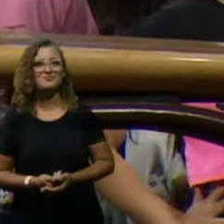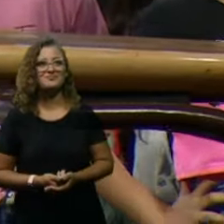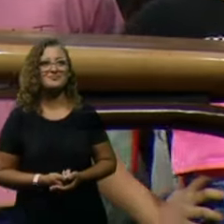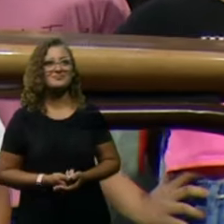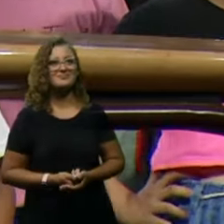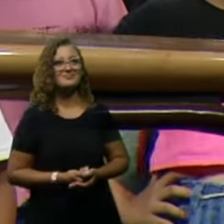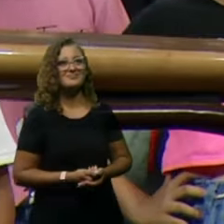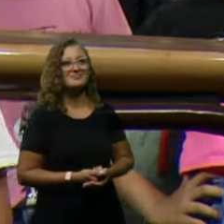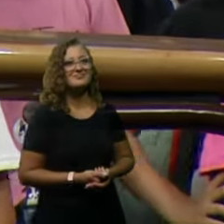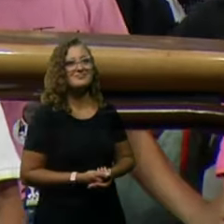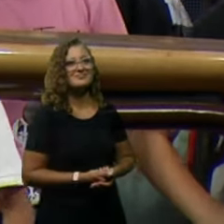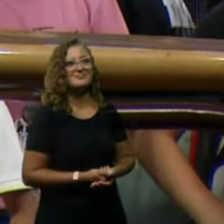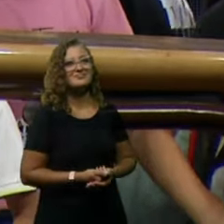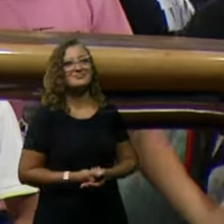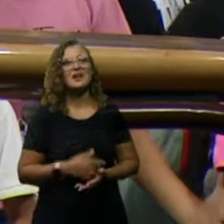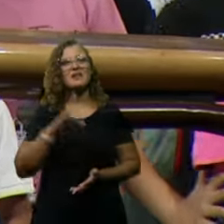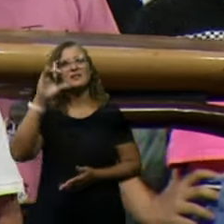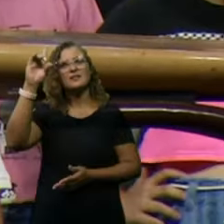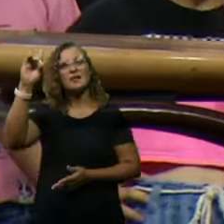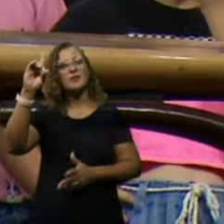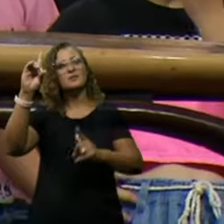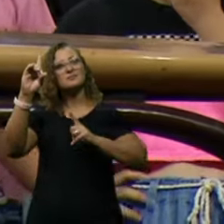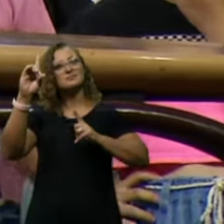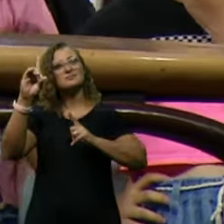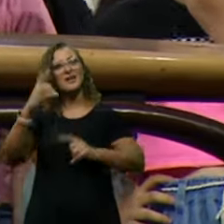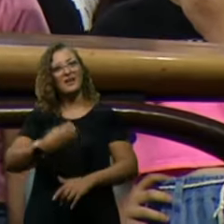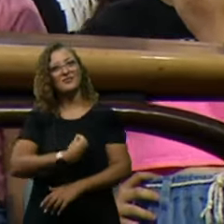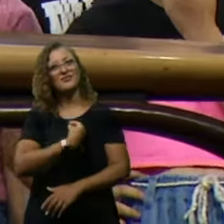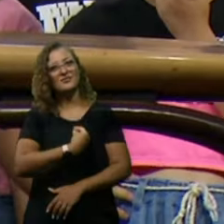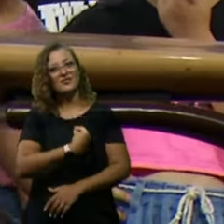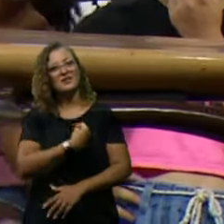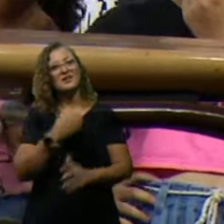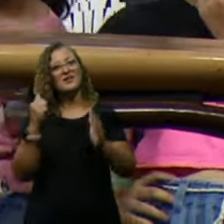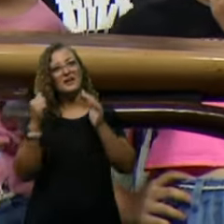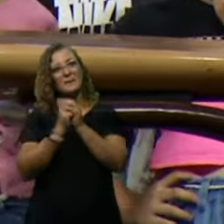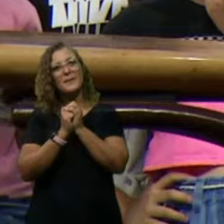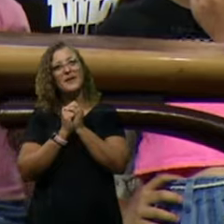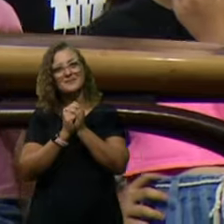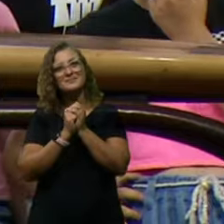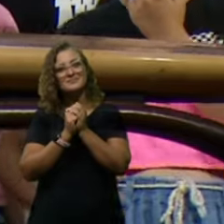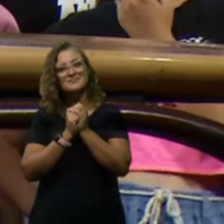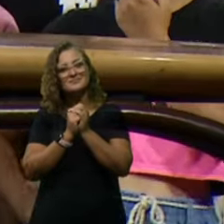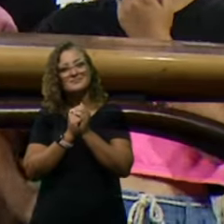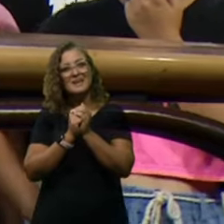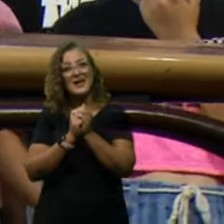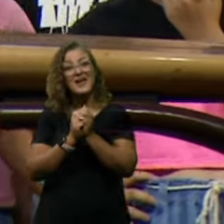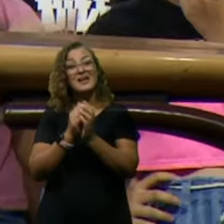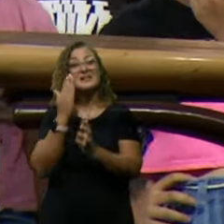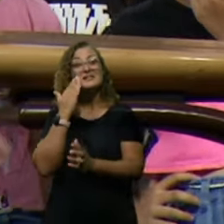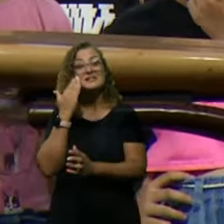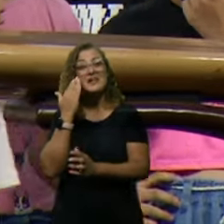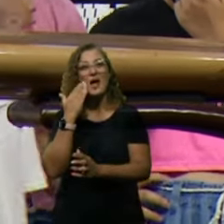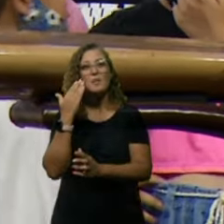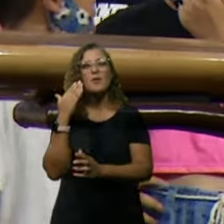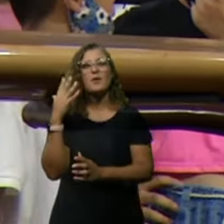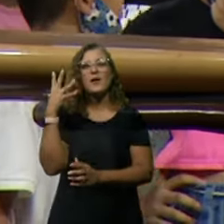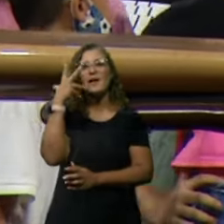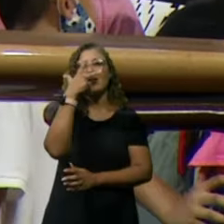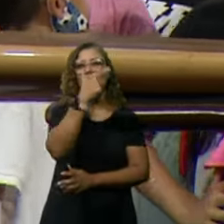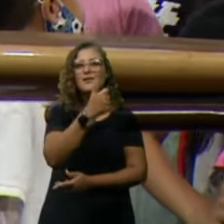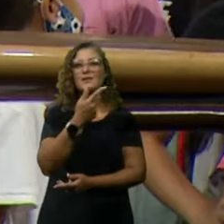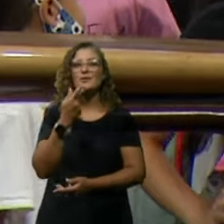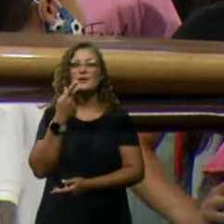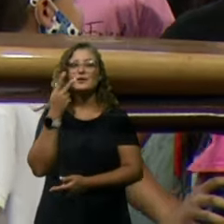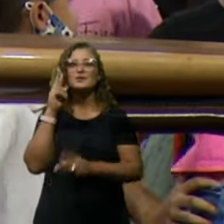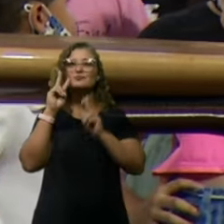Deus está aqui igreja vende sabe o que é lindo de ver o reino nós podíamos fazer uma